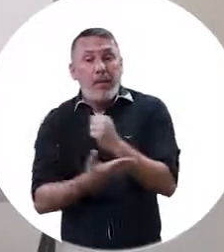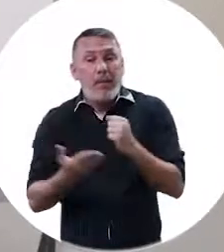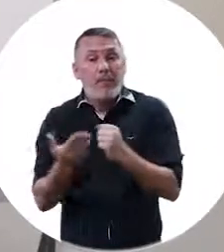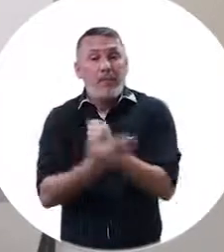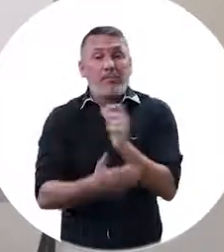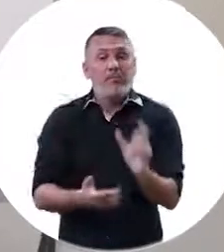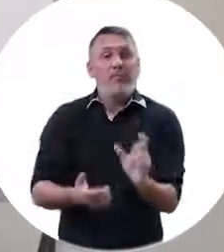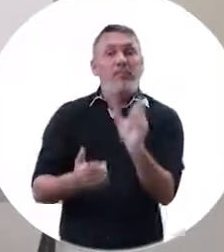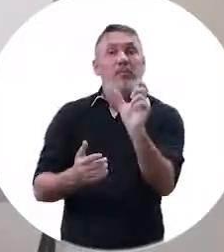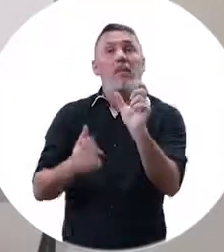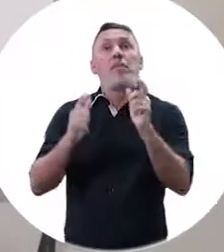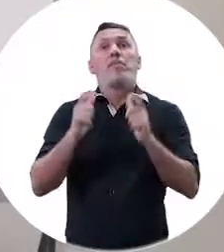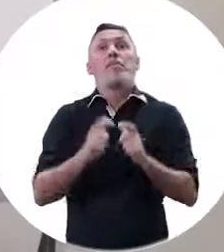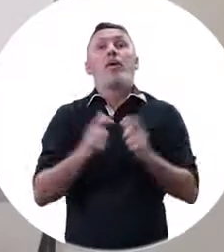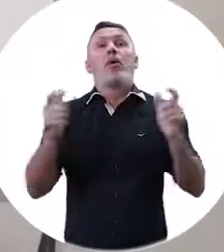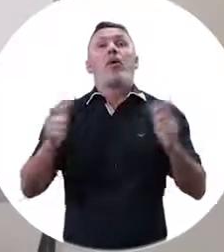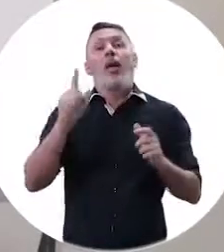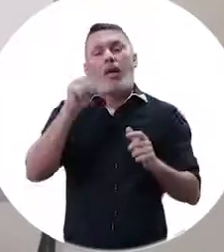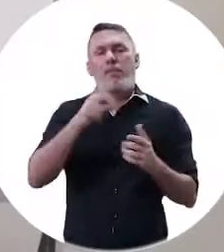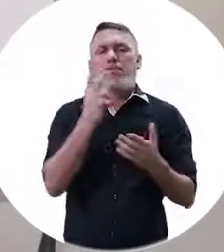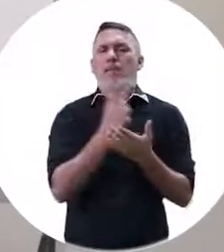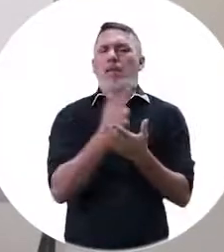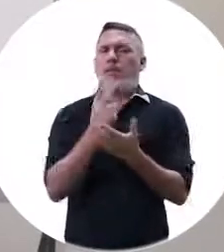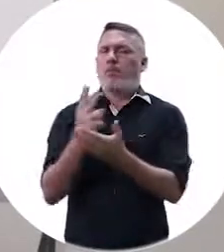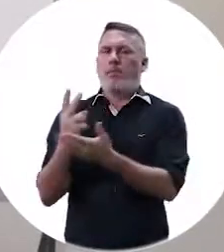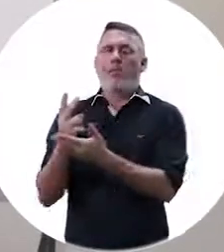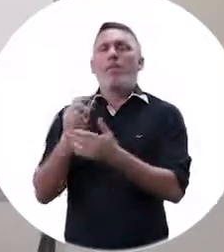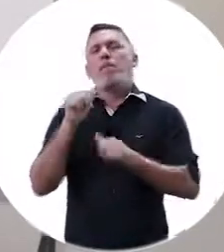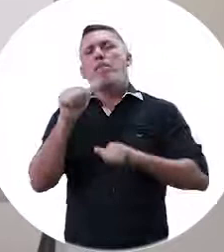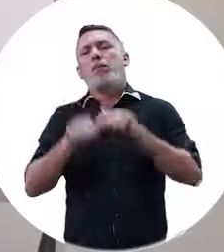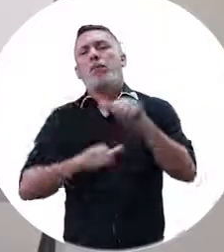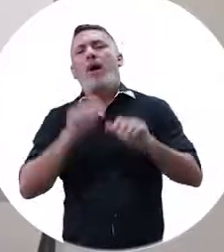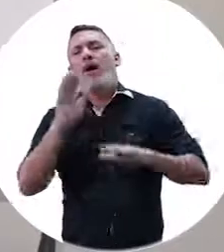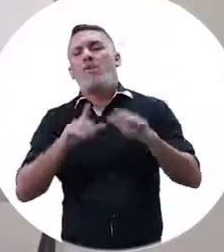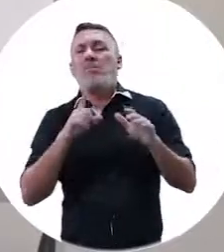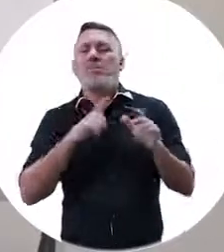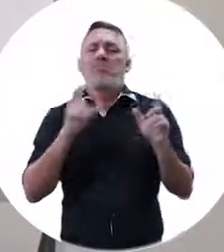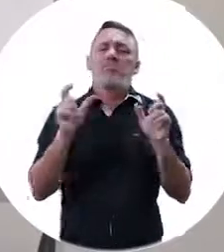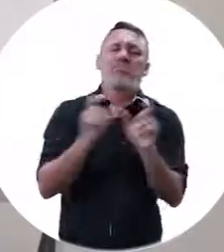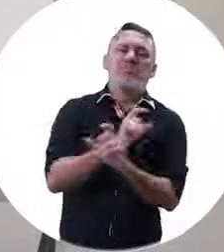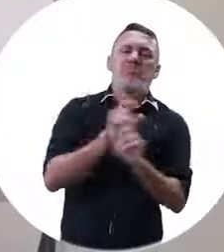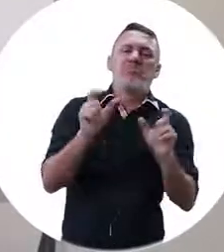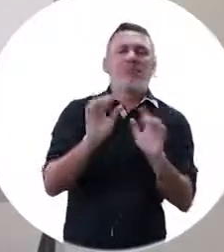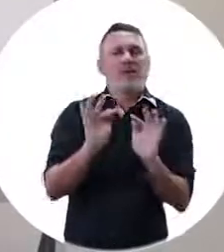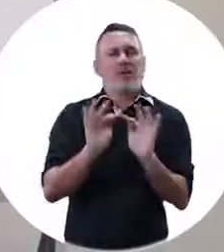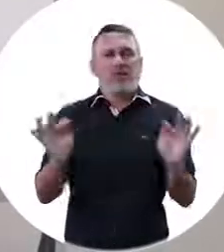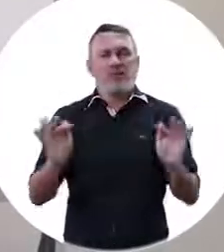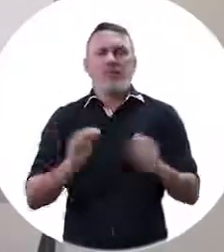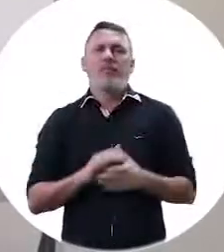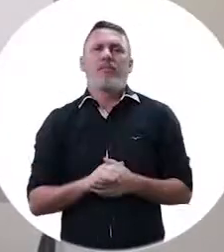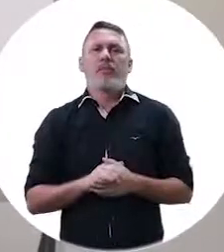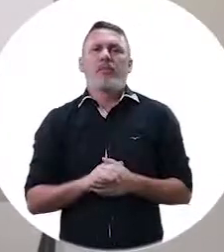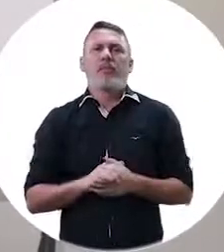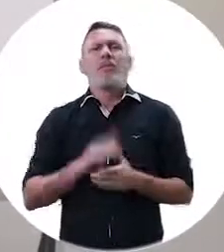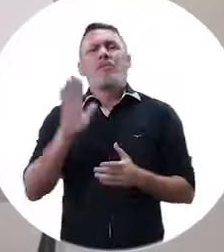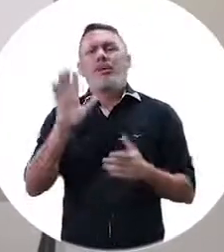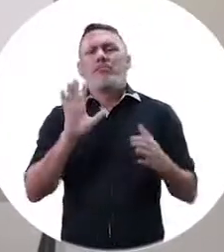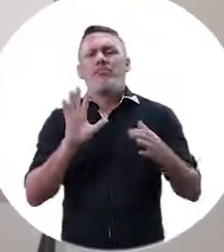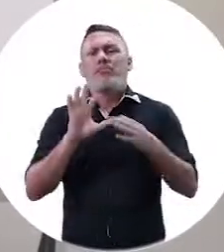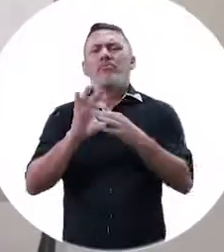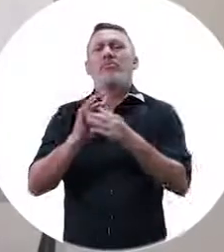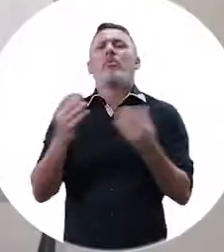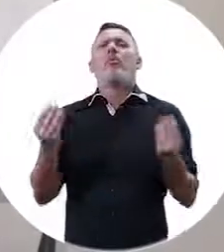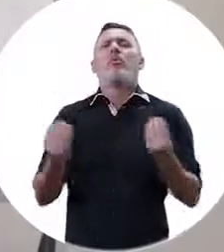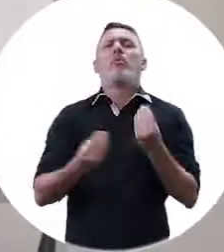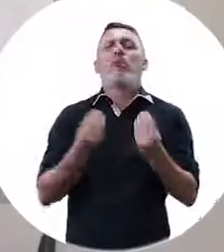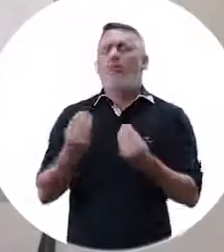forma base de nomenclatura para a maioria é a mesma, vai mudar uma ou outras questões. Como que eu dou nome